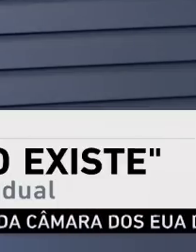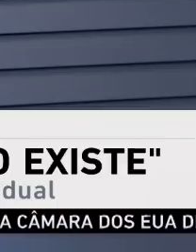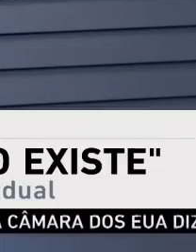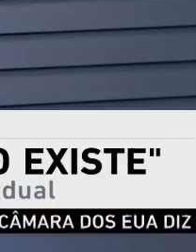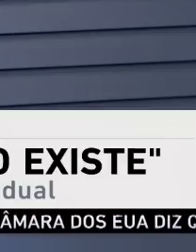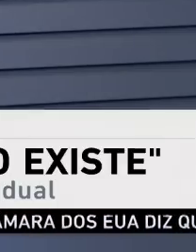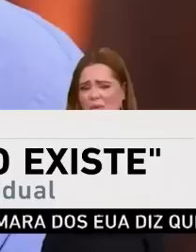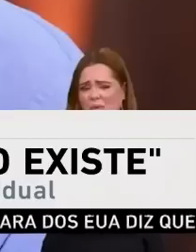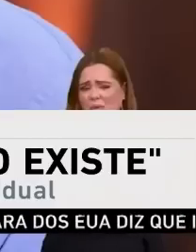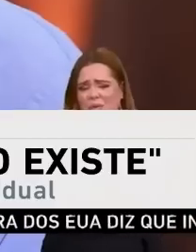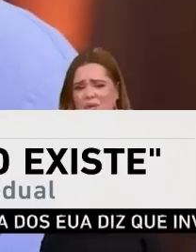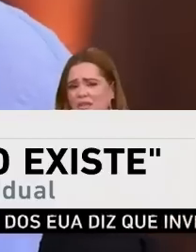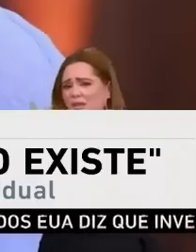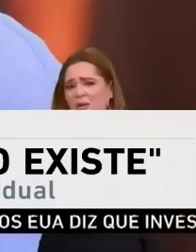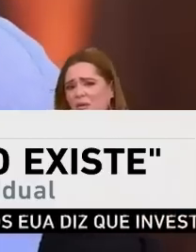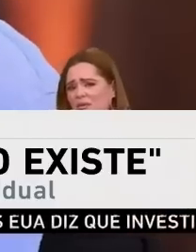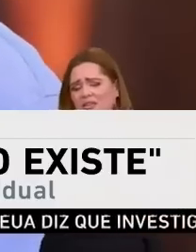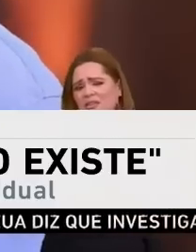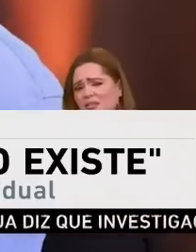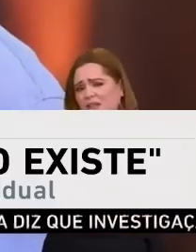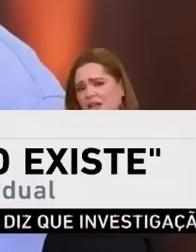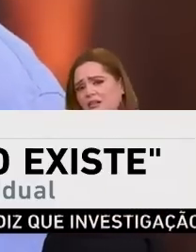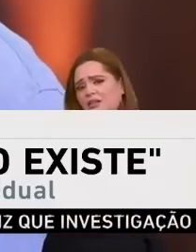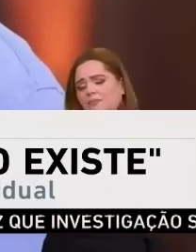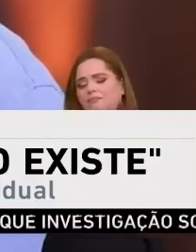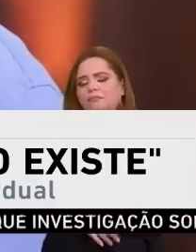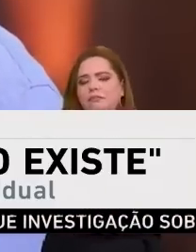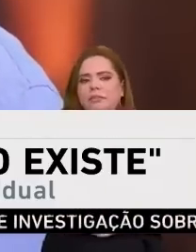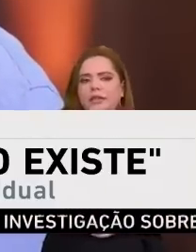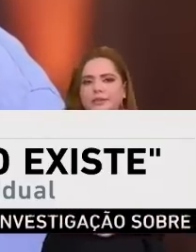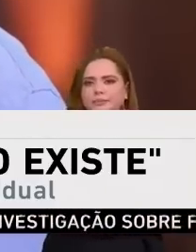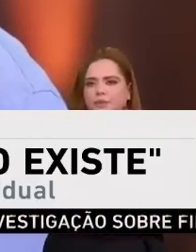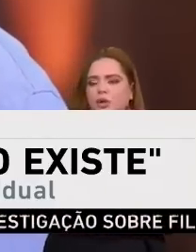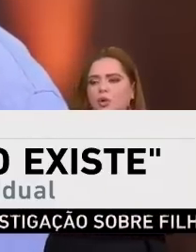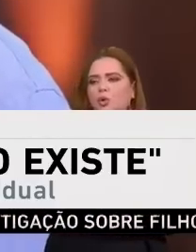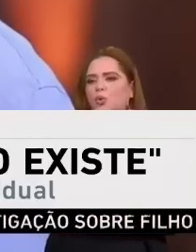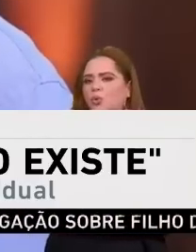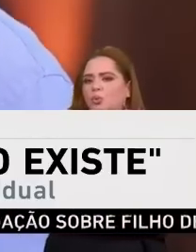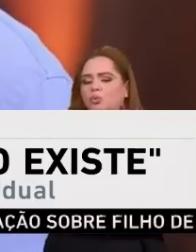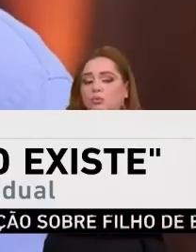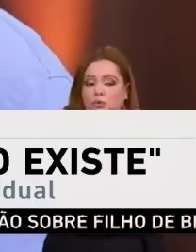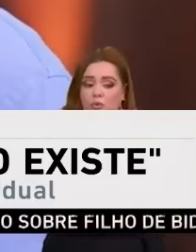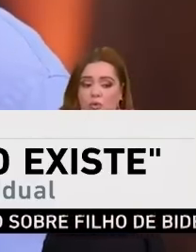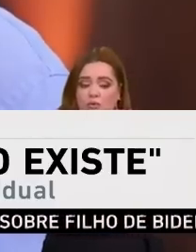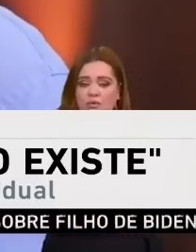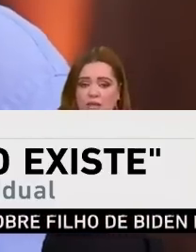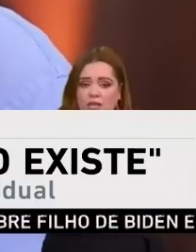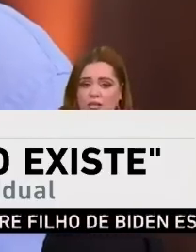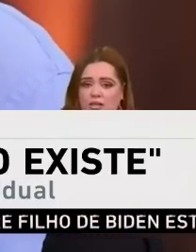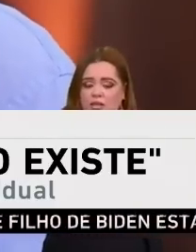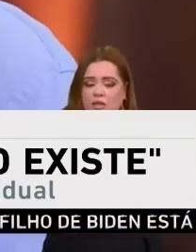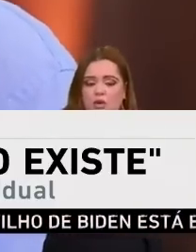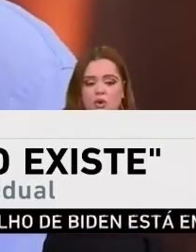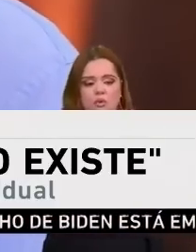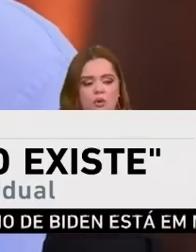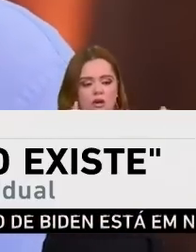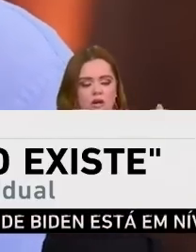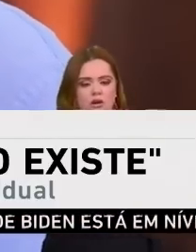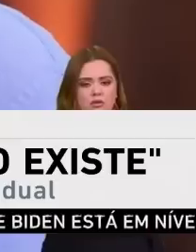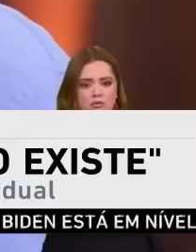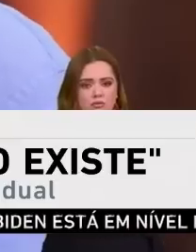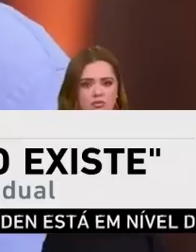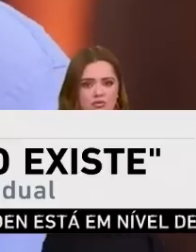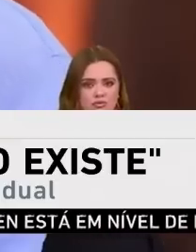vamos acompanhar o Lula não conversa com centrão o Lula conversa com os partidos políticos